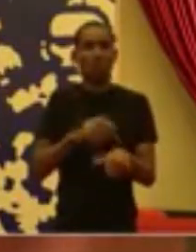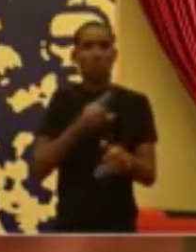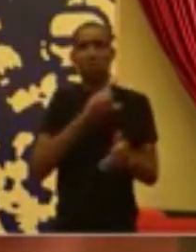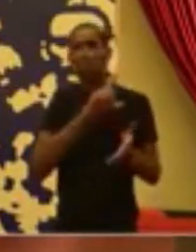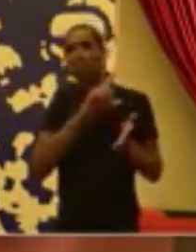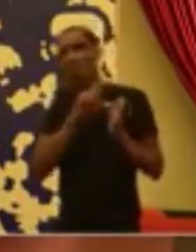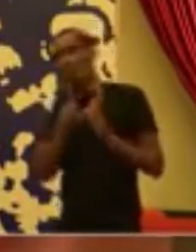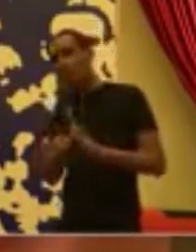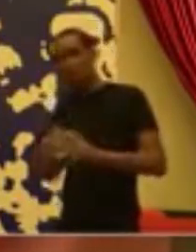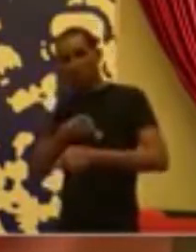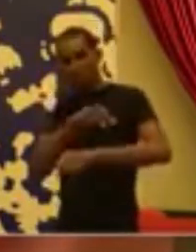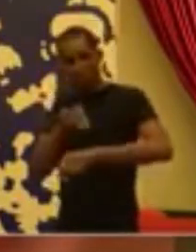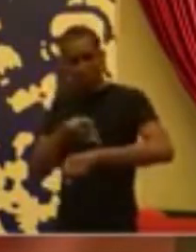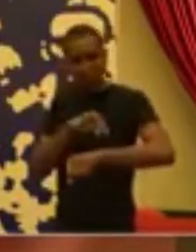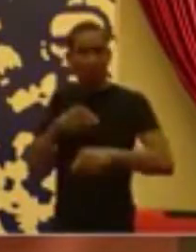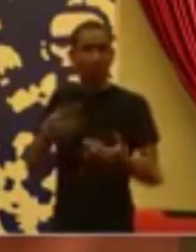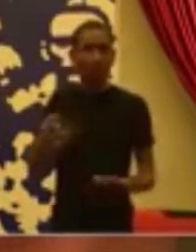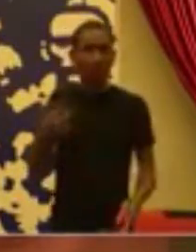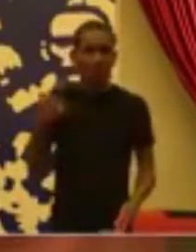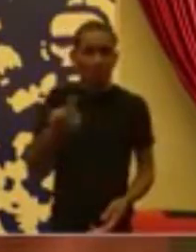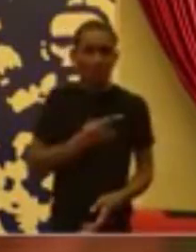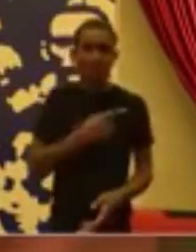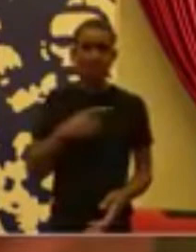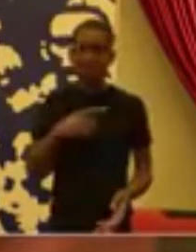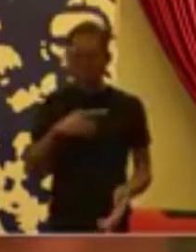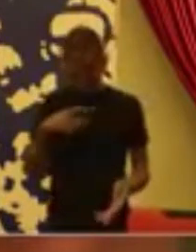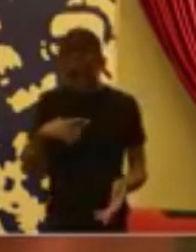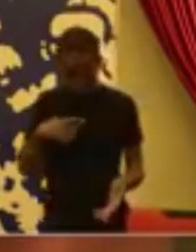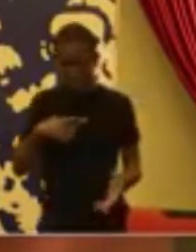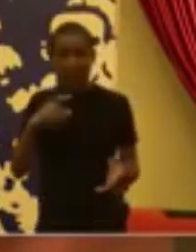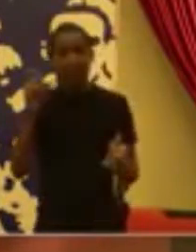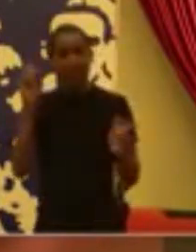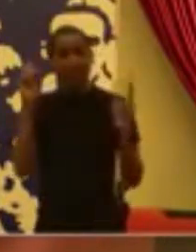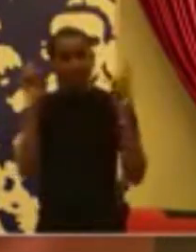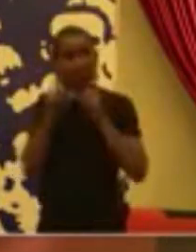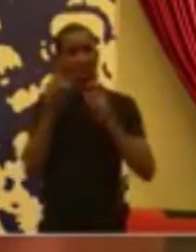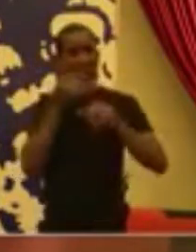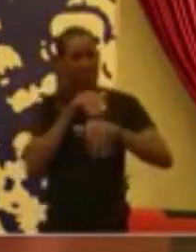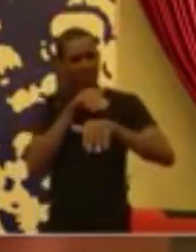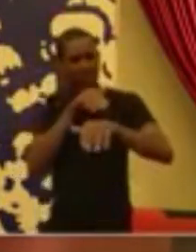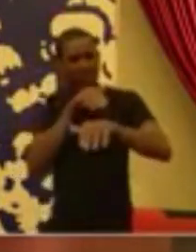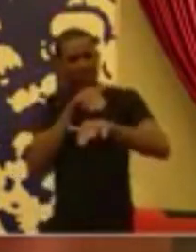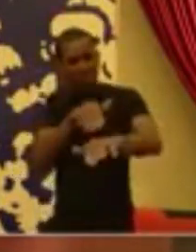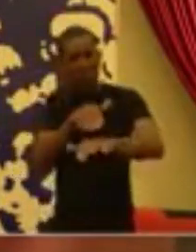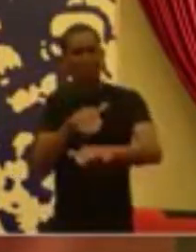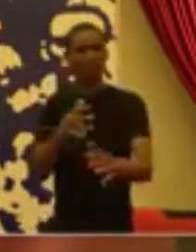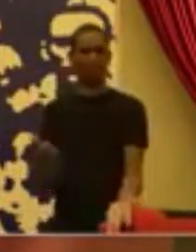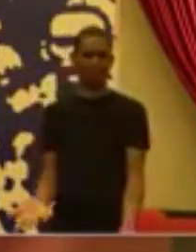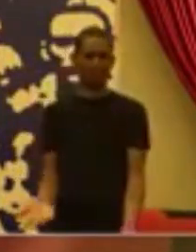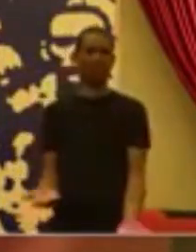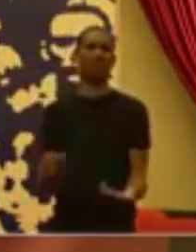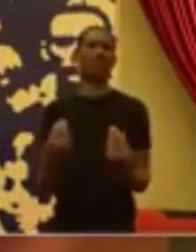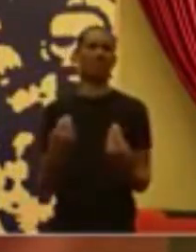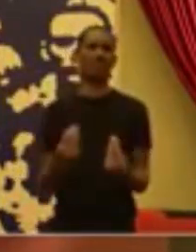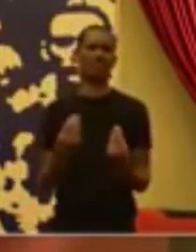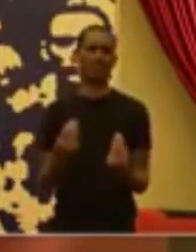Nós temos uma condição bárbara no trânsito das nossas cidades.